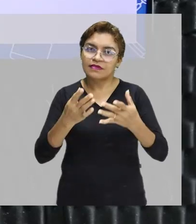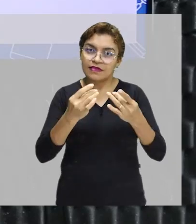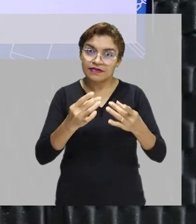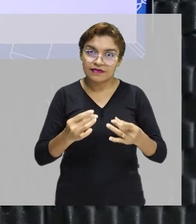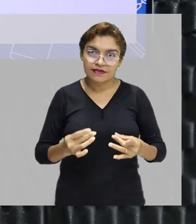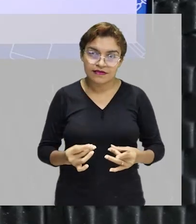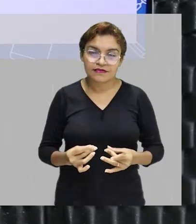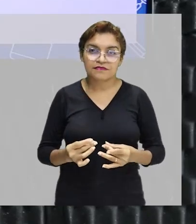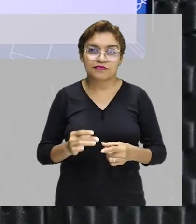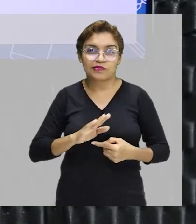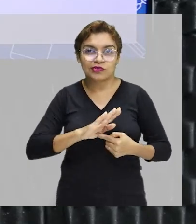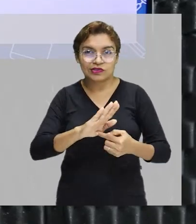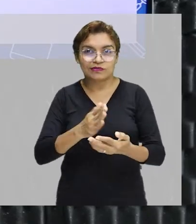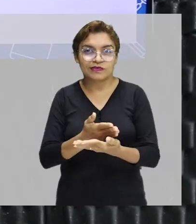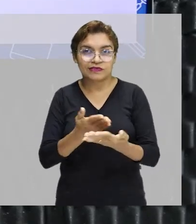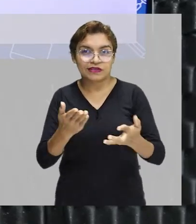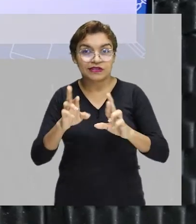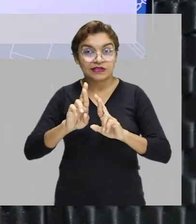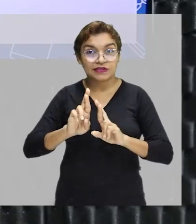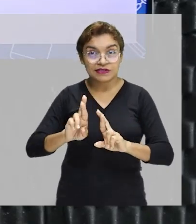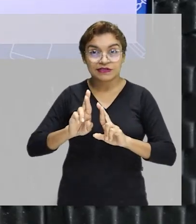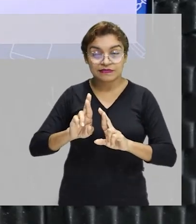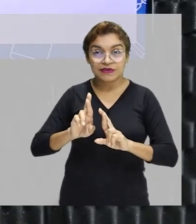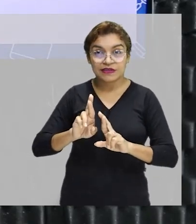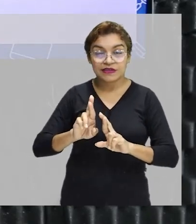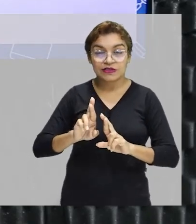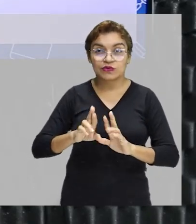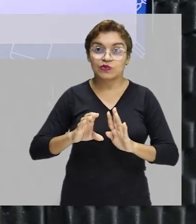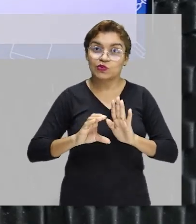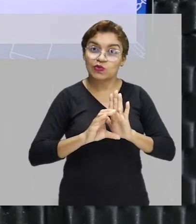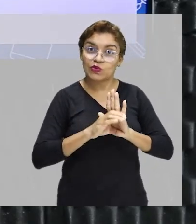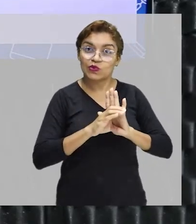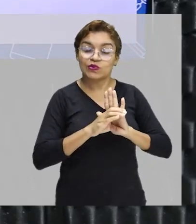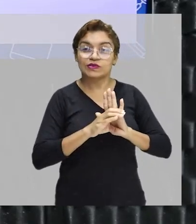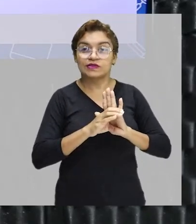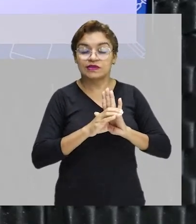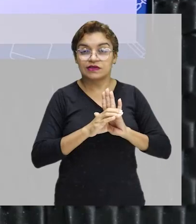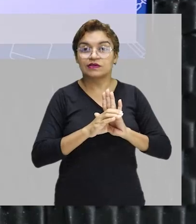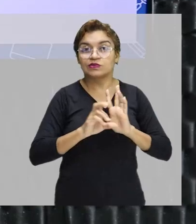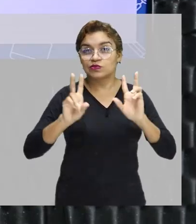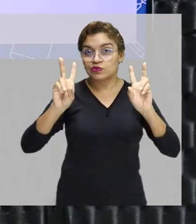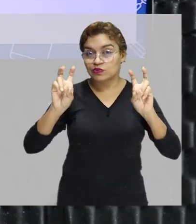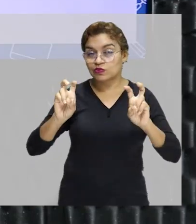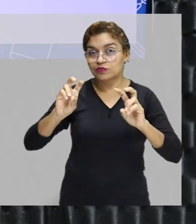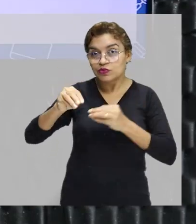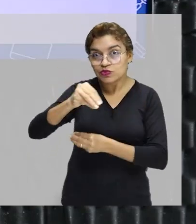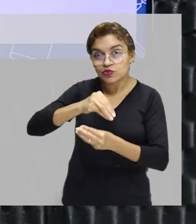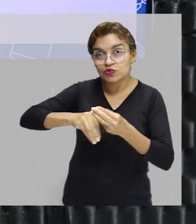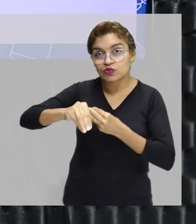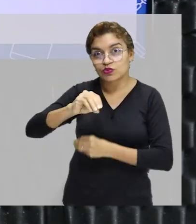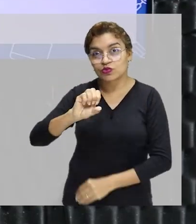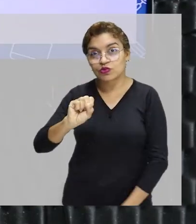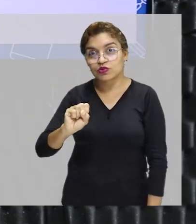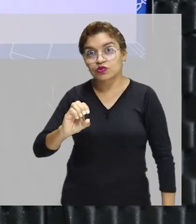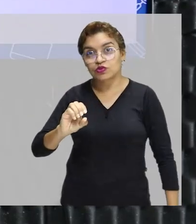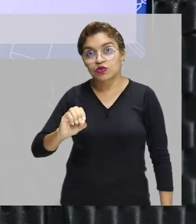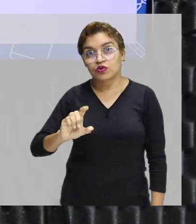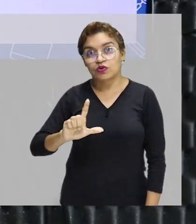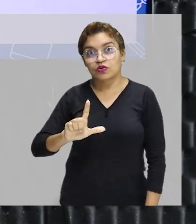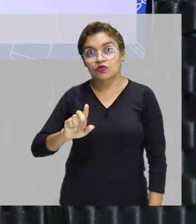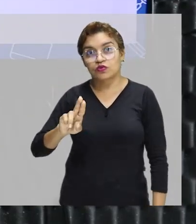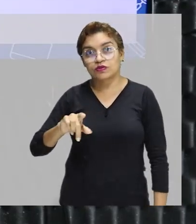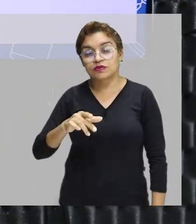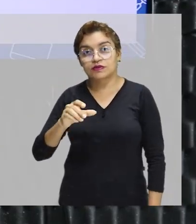certo? E aí, esperamos que esse conceito, nesse tópico das soluções, fique assim bem